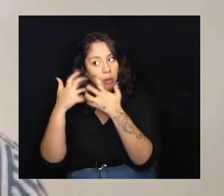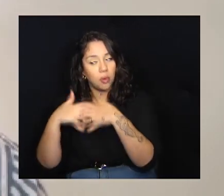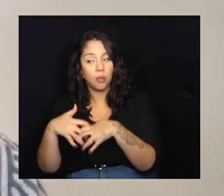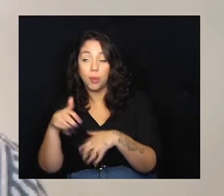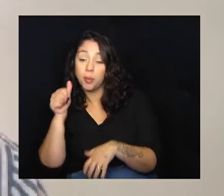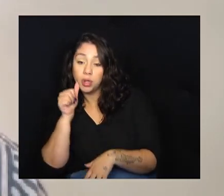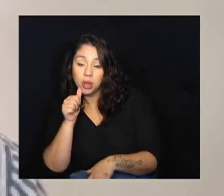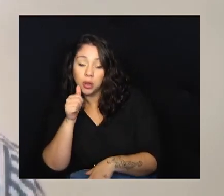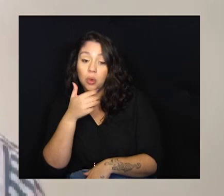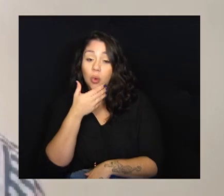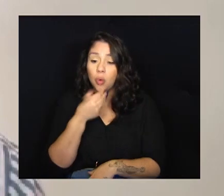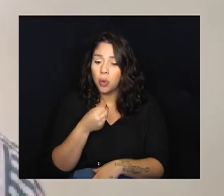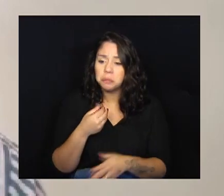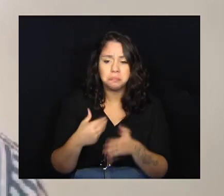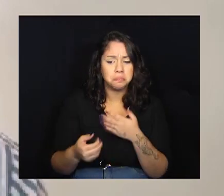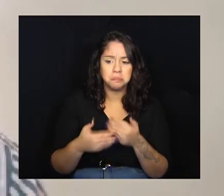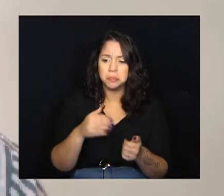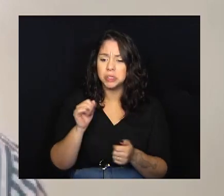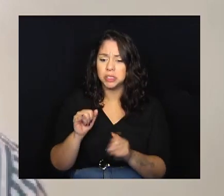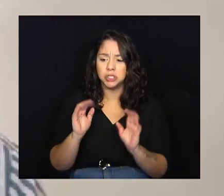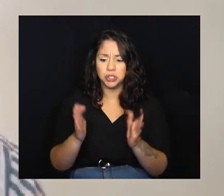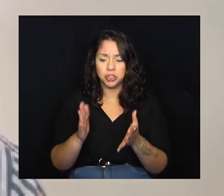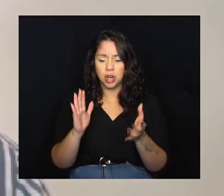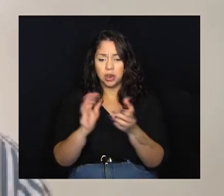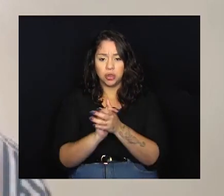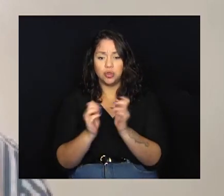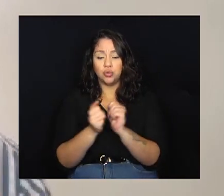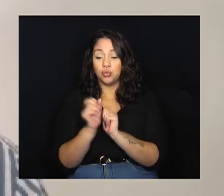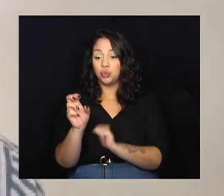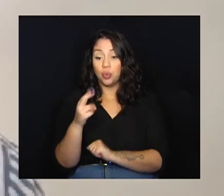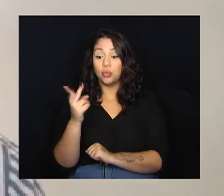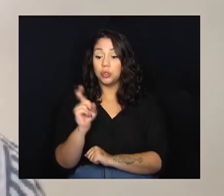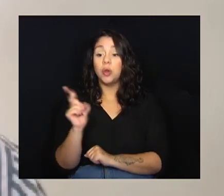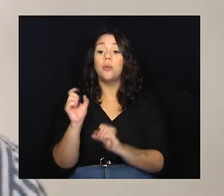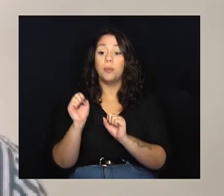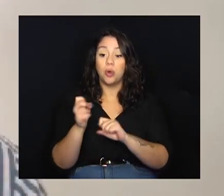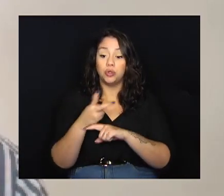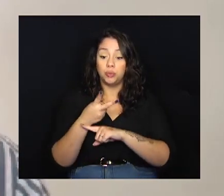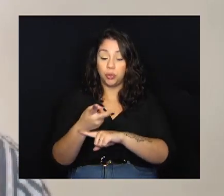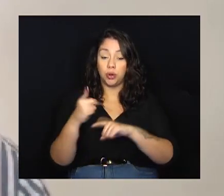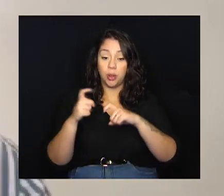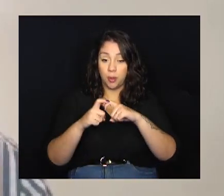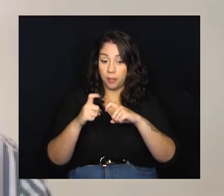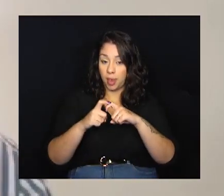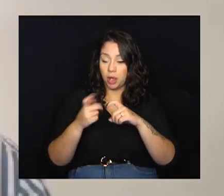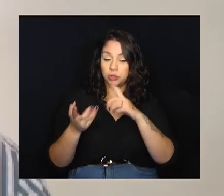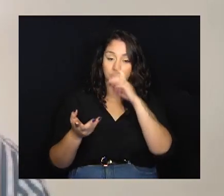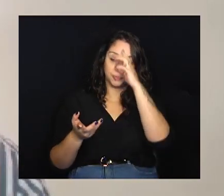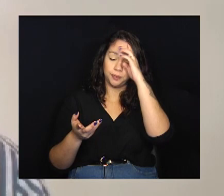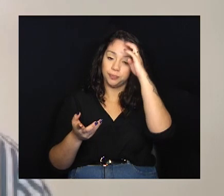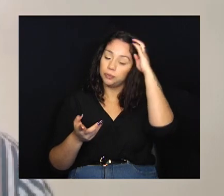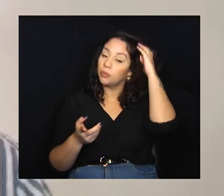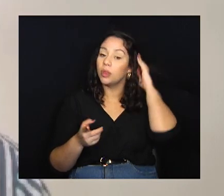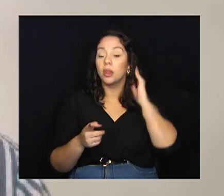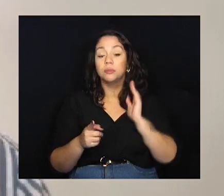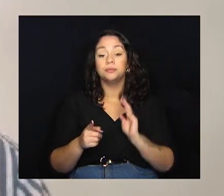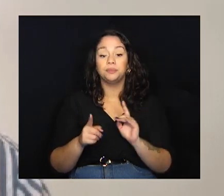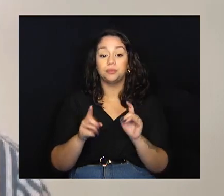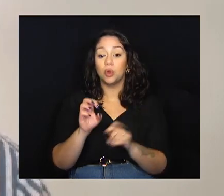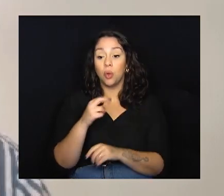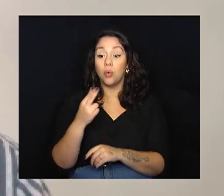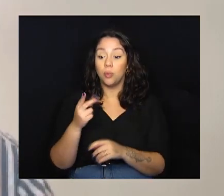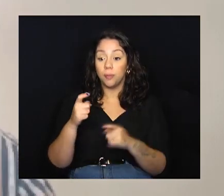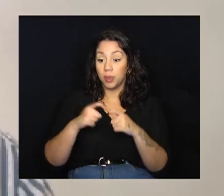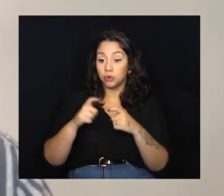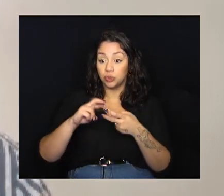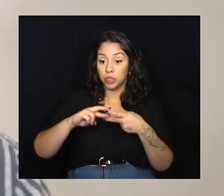Independente de estar ou não com alguém Ele já pode procurar o seu médico ou um ginecologista um urologista ou até mesmo geneticista para fazer